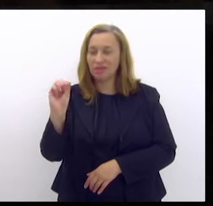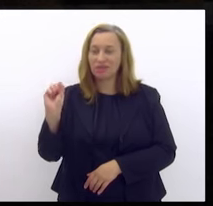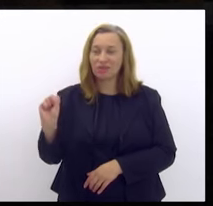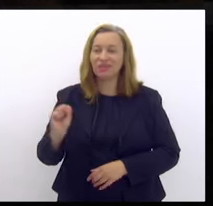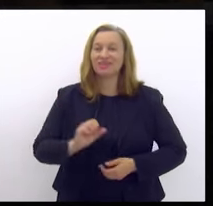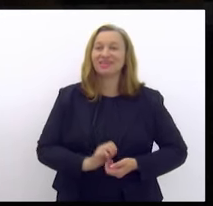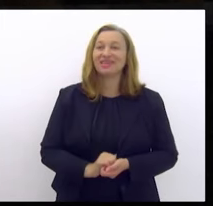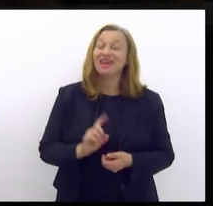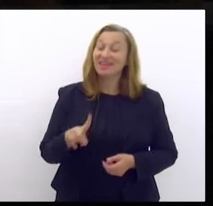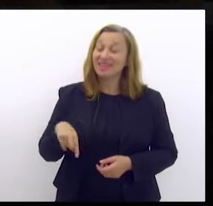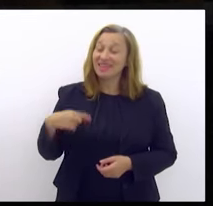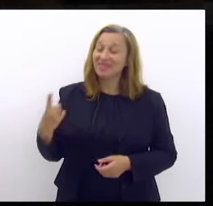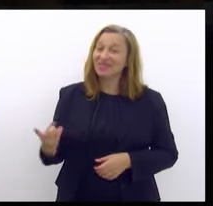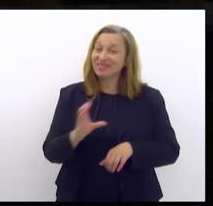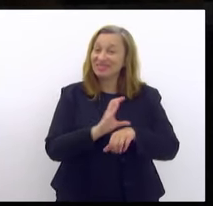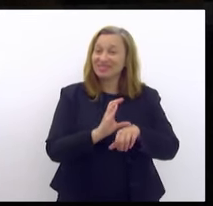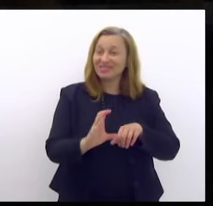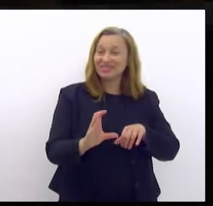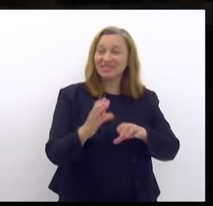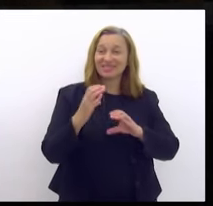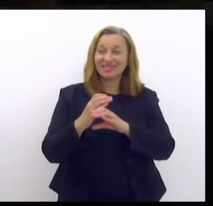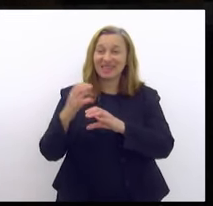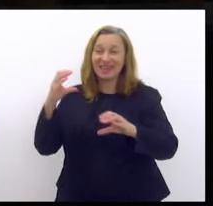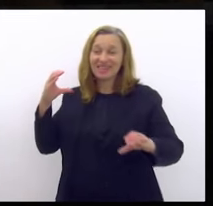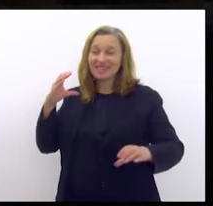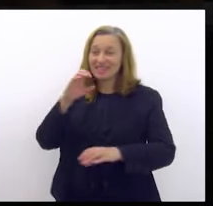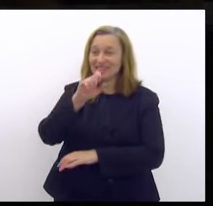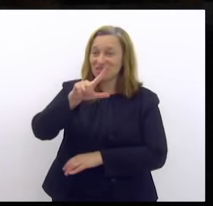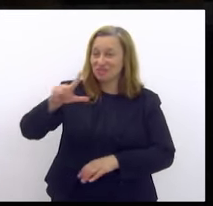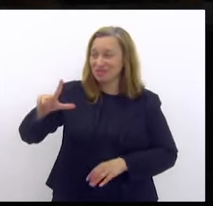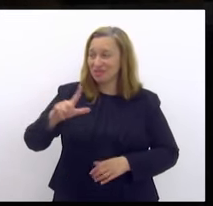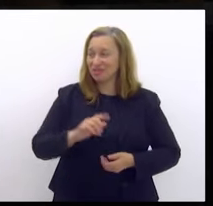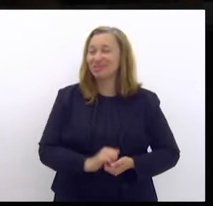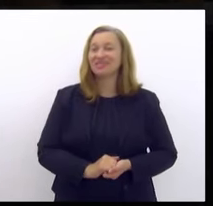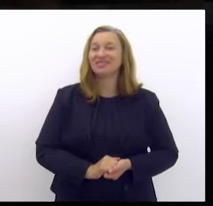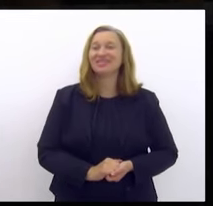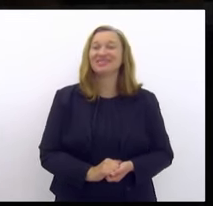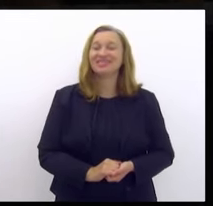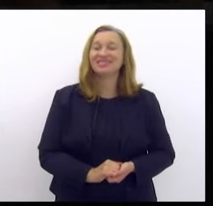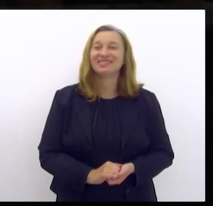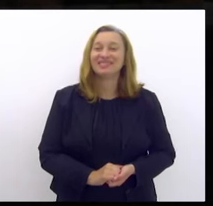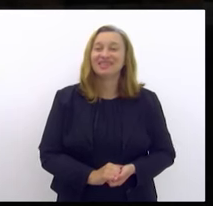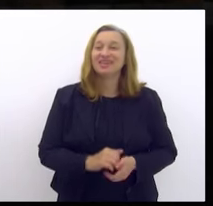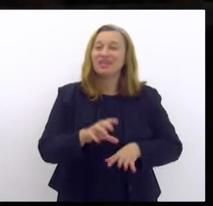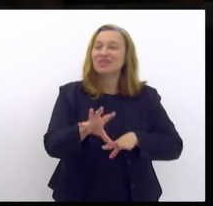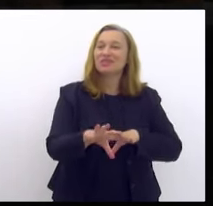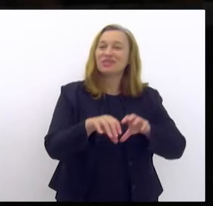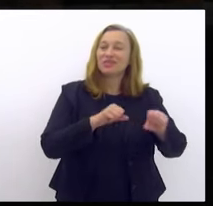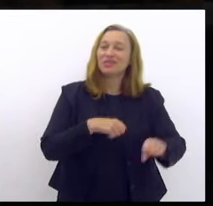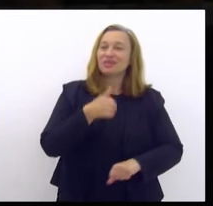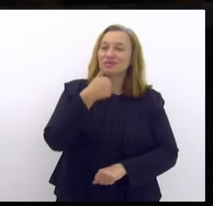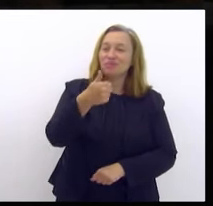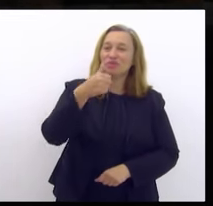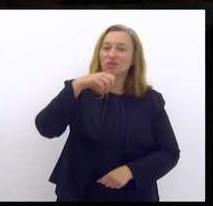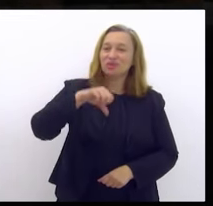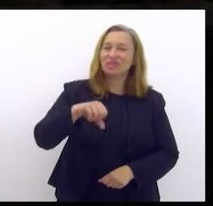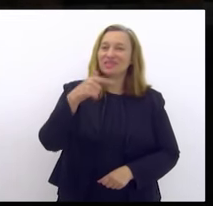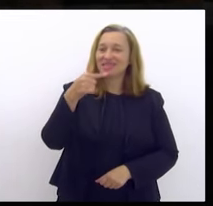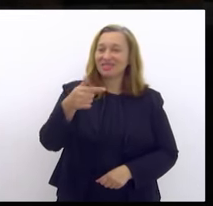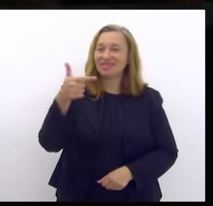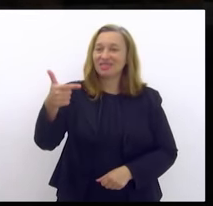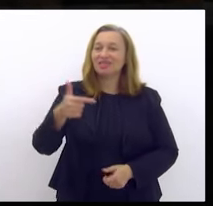Depois, eu fiz o curso de engenharia civil lá no Fundão e me formei no ano de